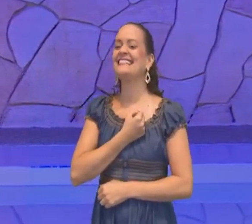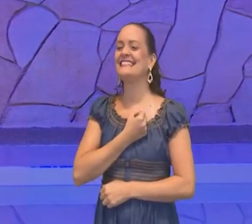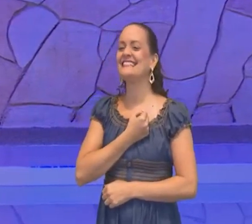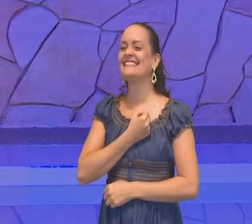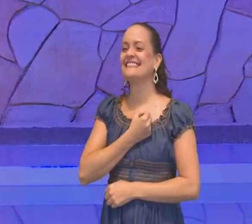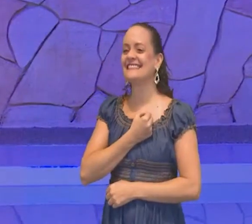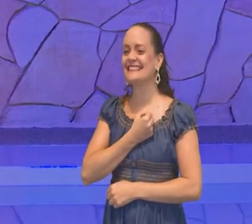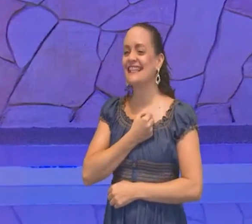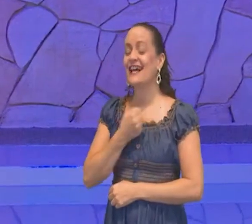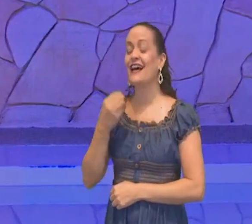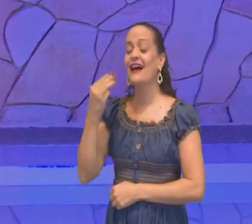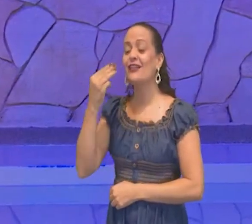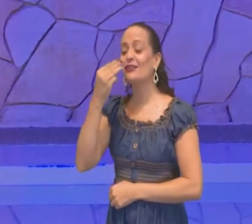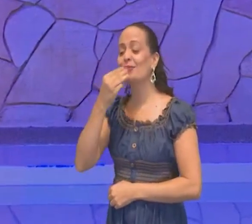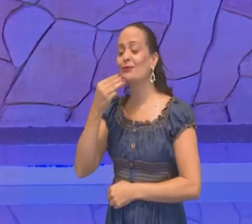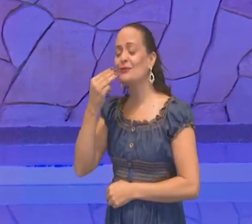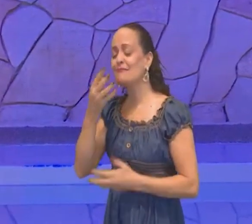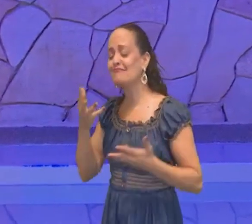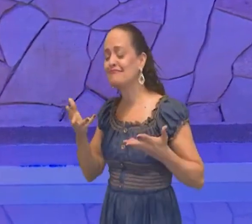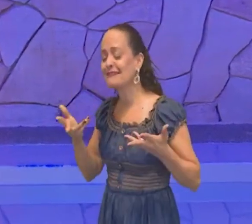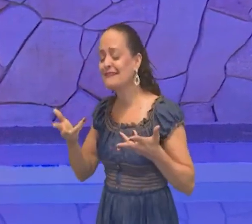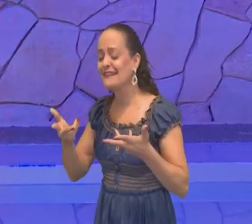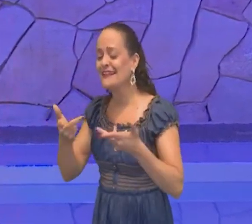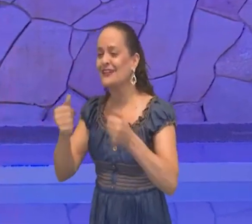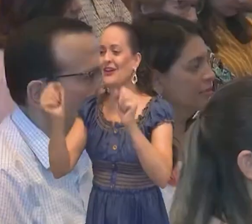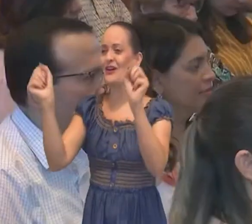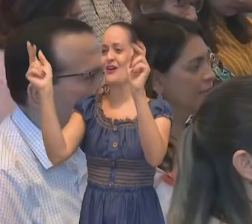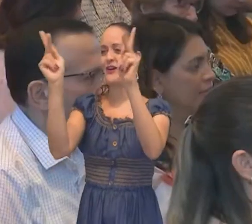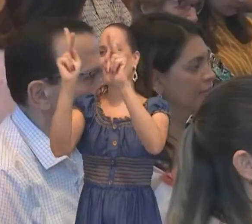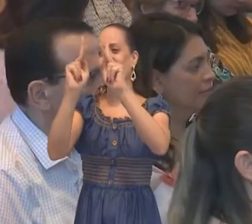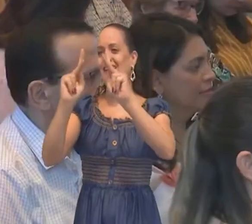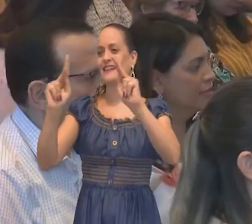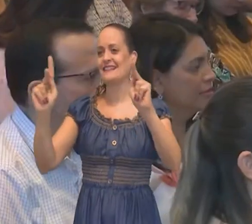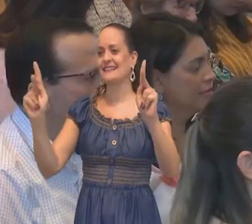a doce paz que eu